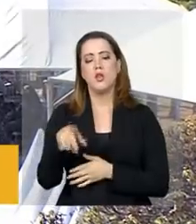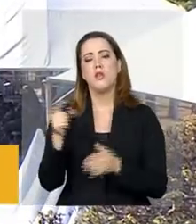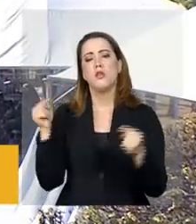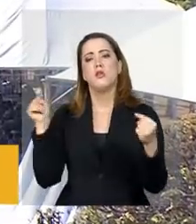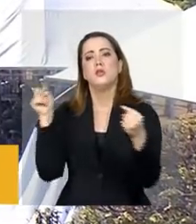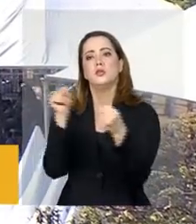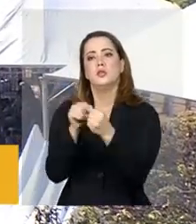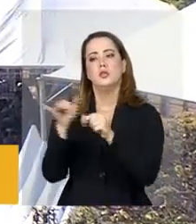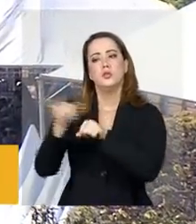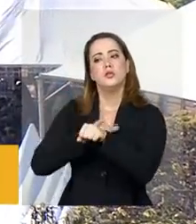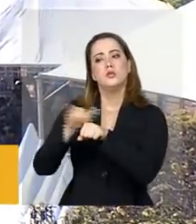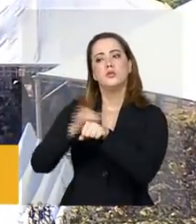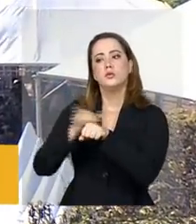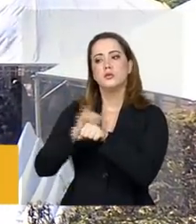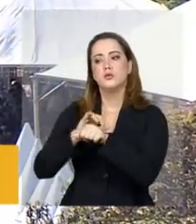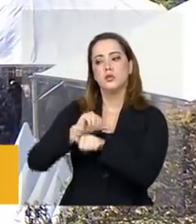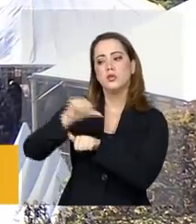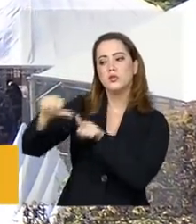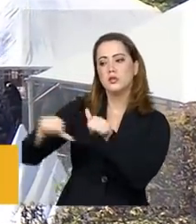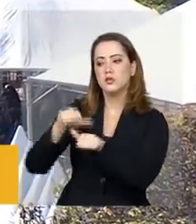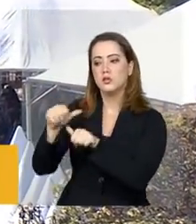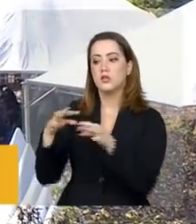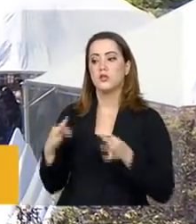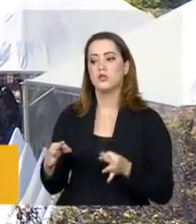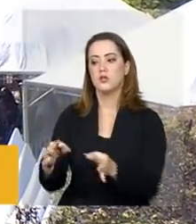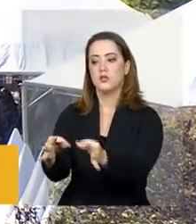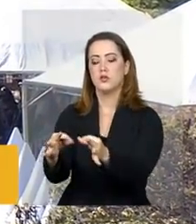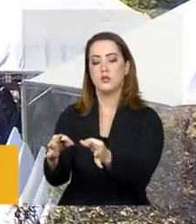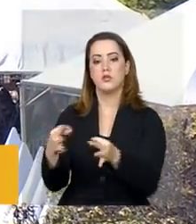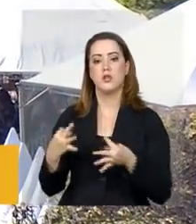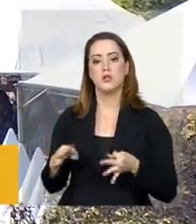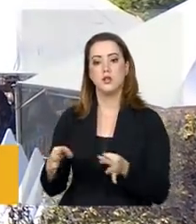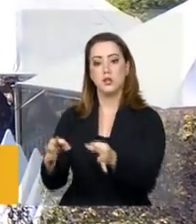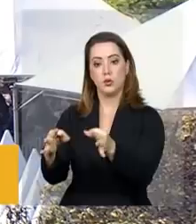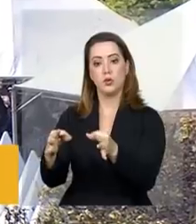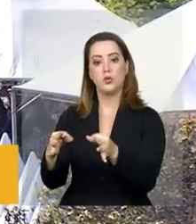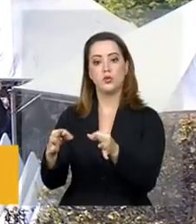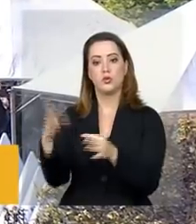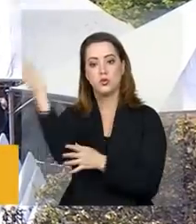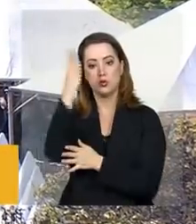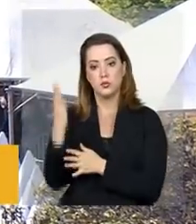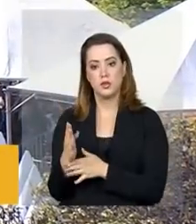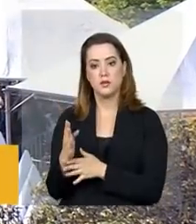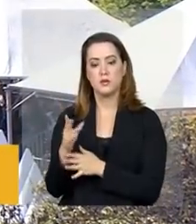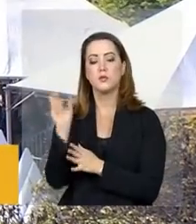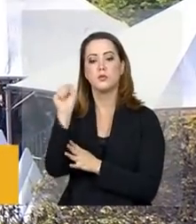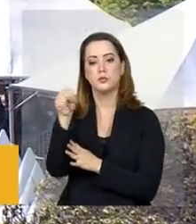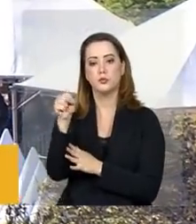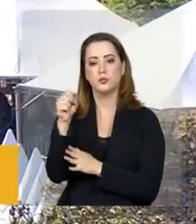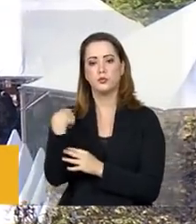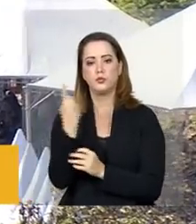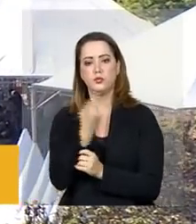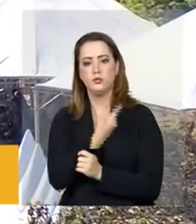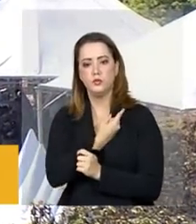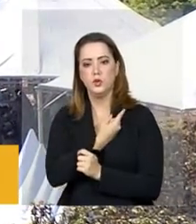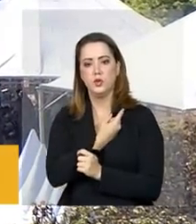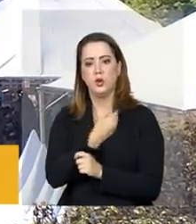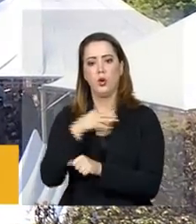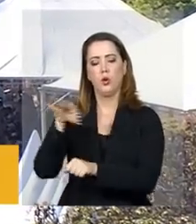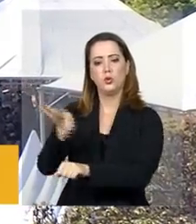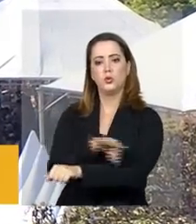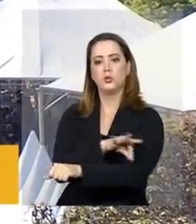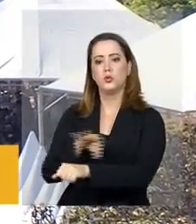estratégico, é a transferência de tecnologia. Mas tecnologia brasileira. Brasileira. Então, nossos engenheiros militares